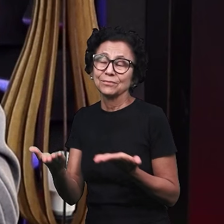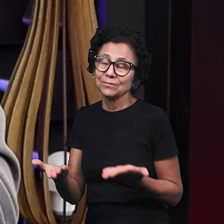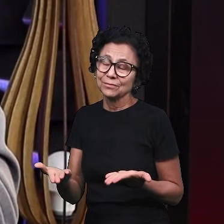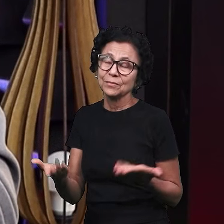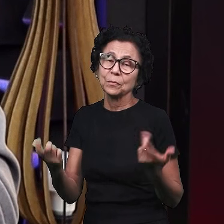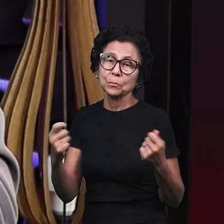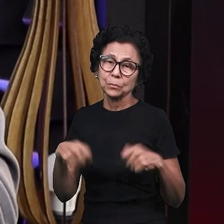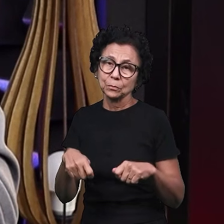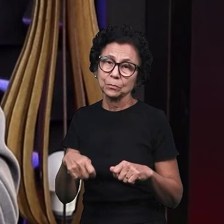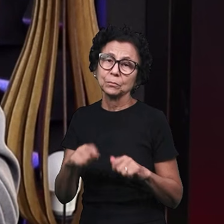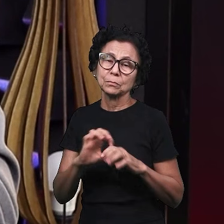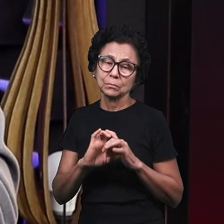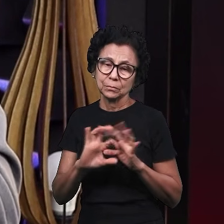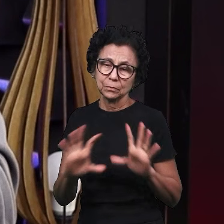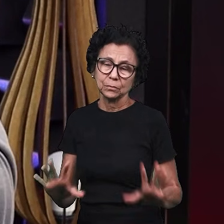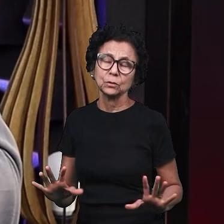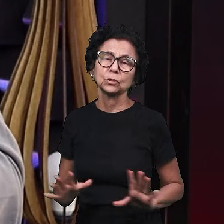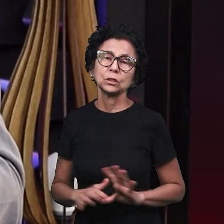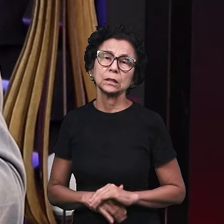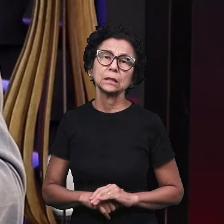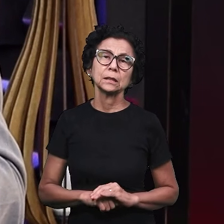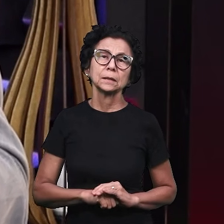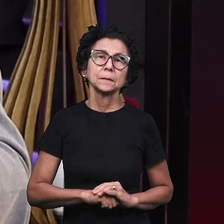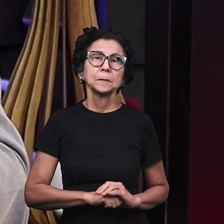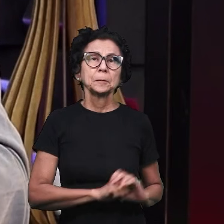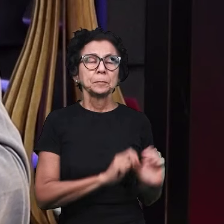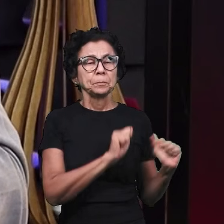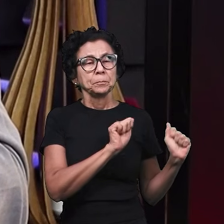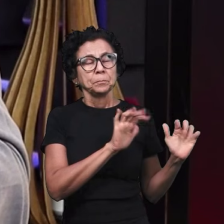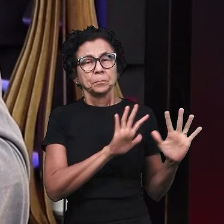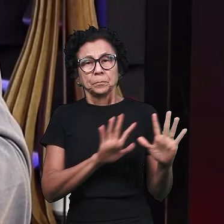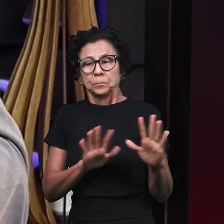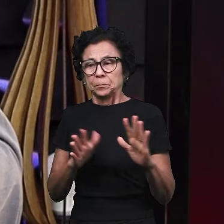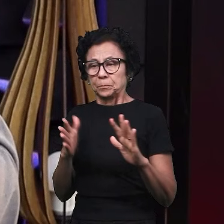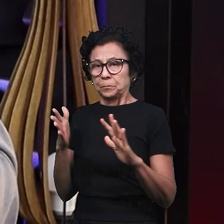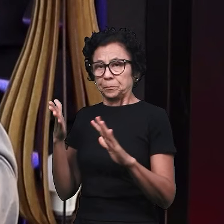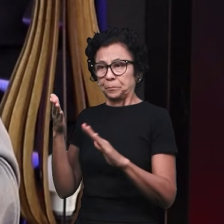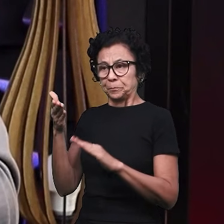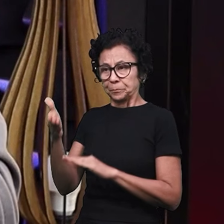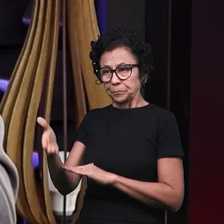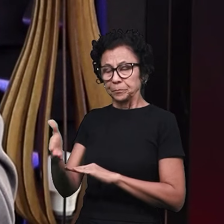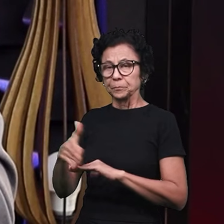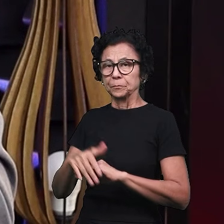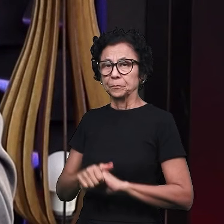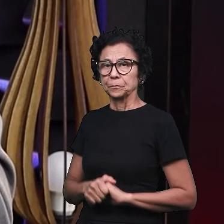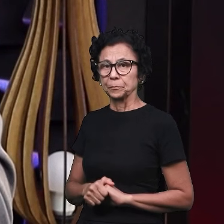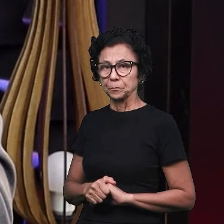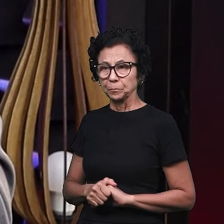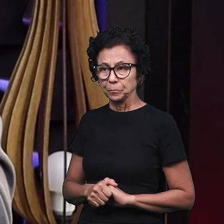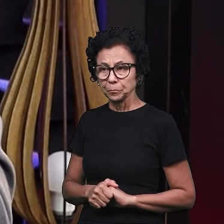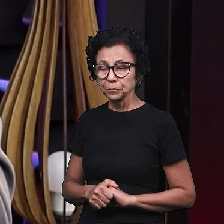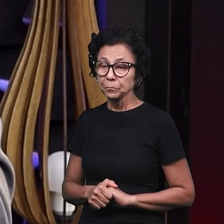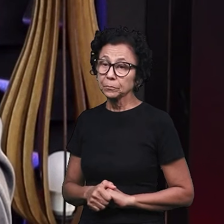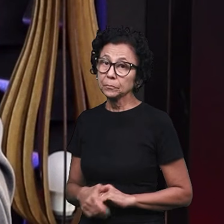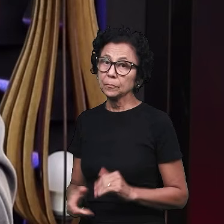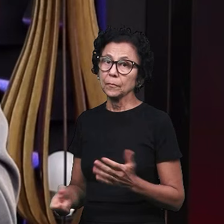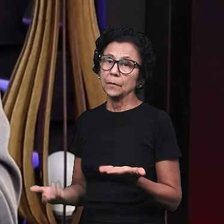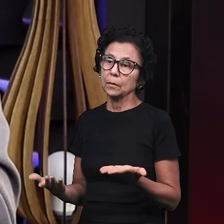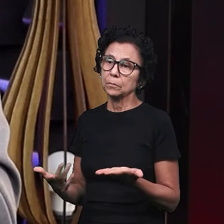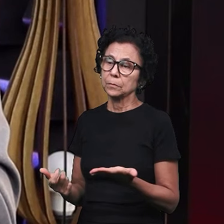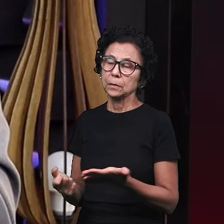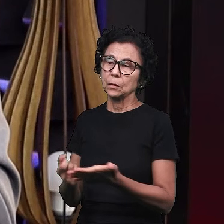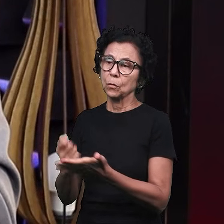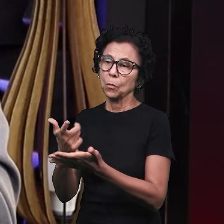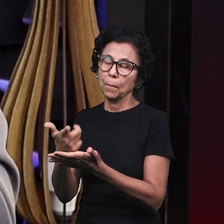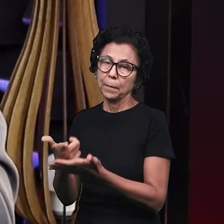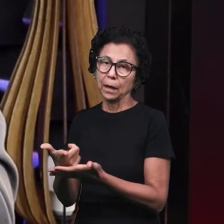era permitido que as pessoas ali, elas chegassem no templo, adquirissem ali a sua oferta